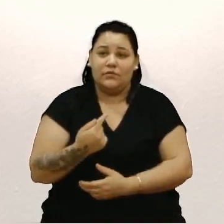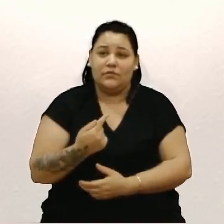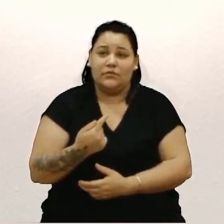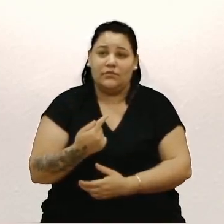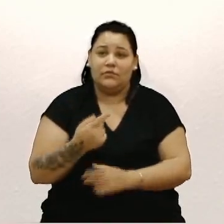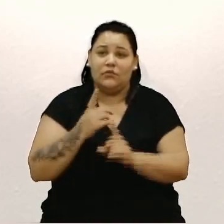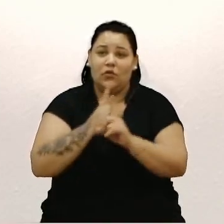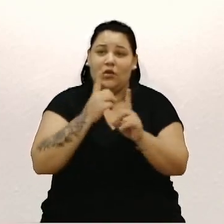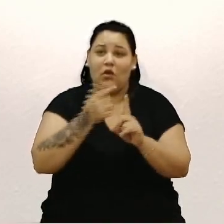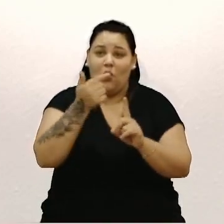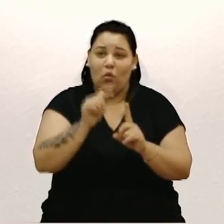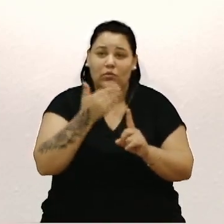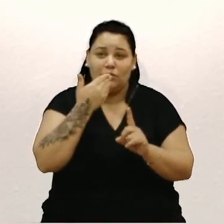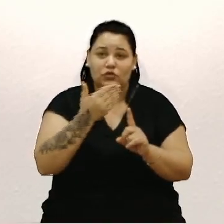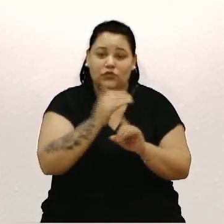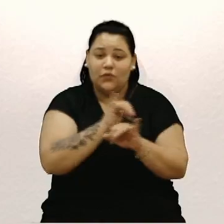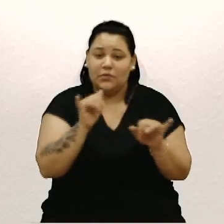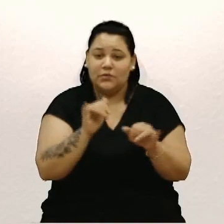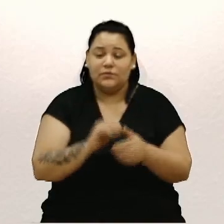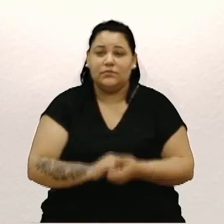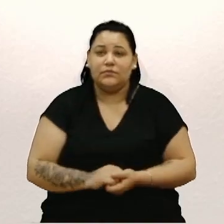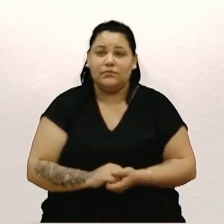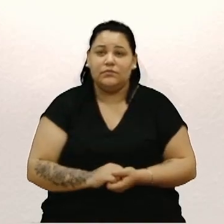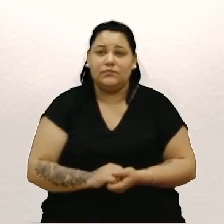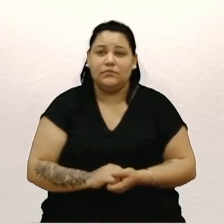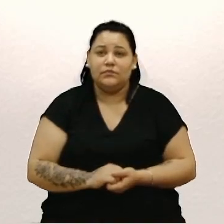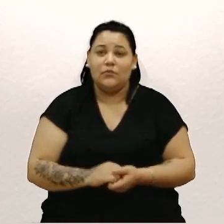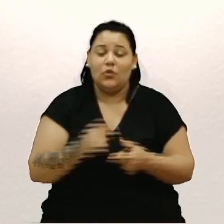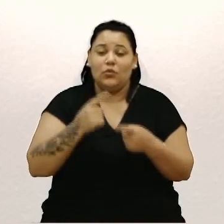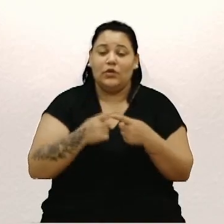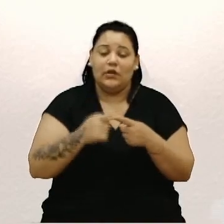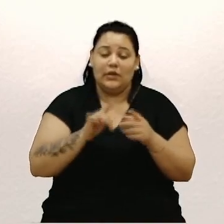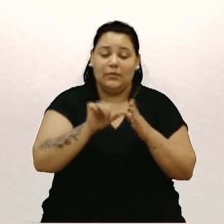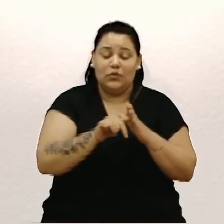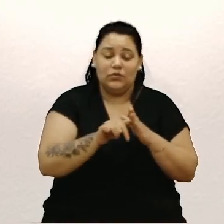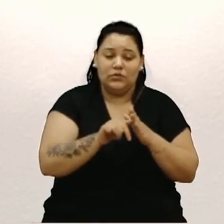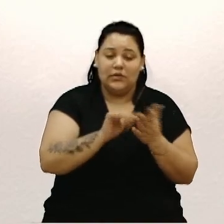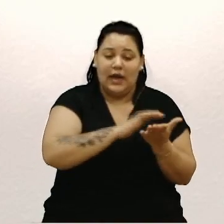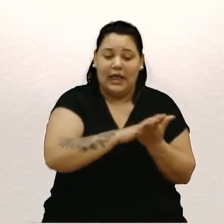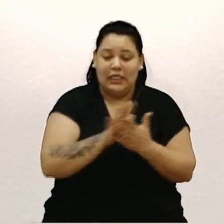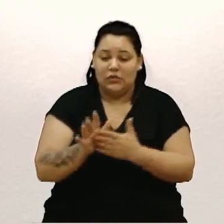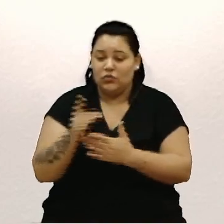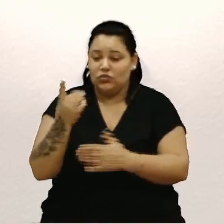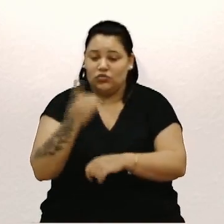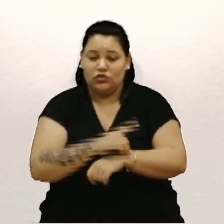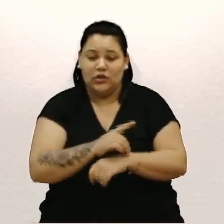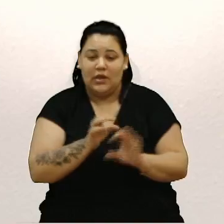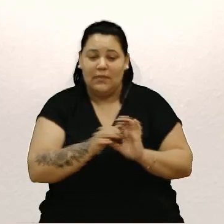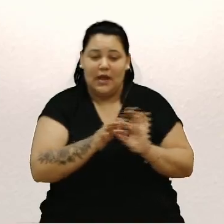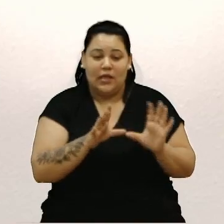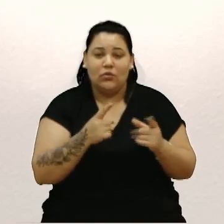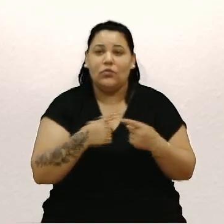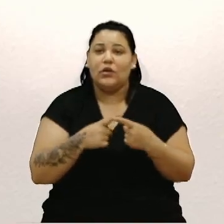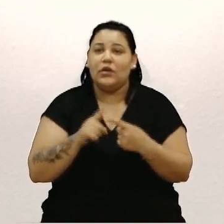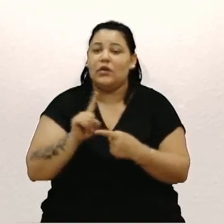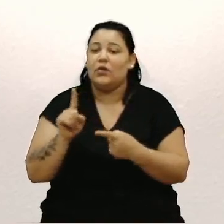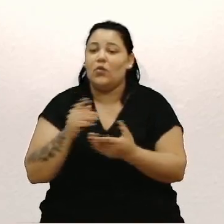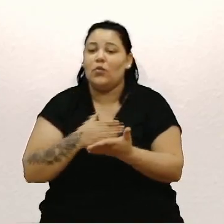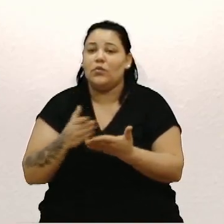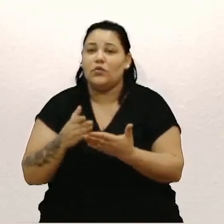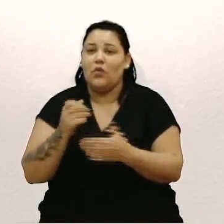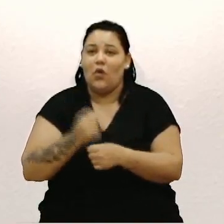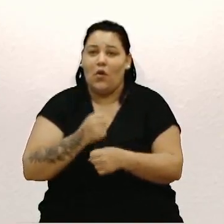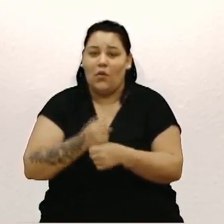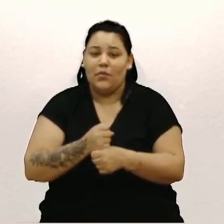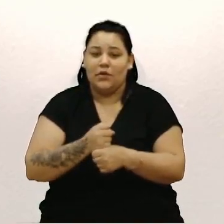informação. Porque se depois da catástrofe, um dia o dinheiro foi liberado, por que não começou as obras? O dinheiro tá